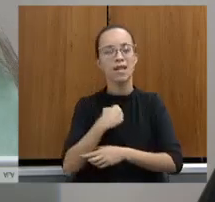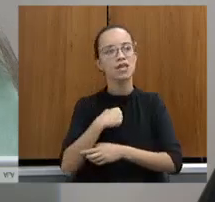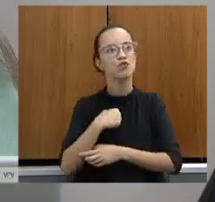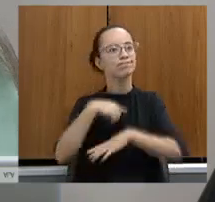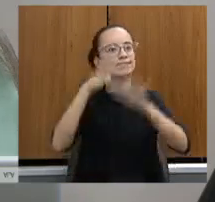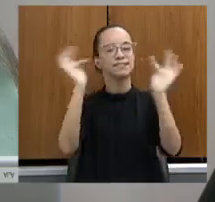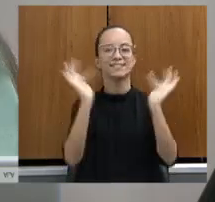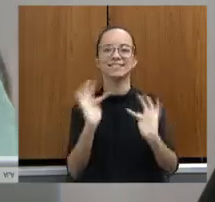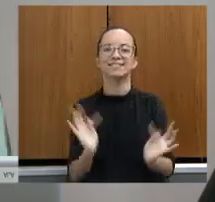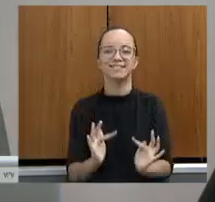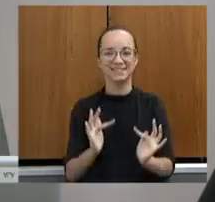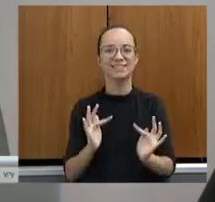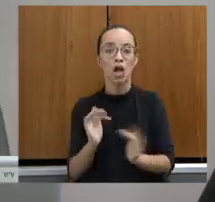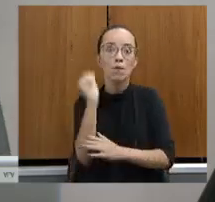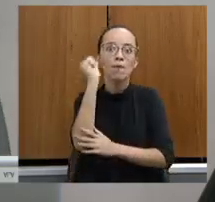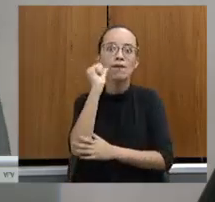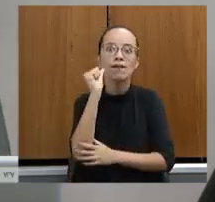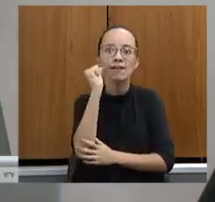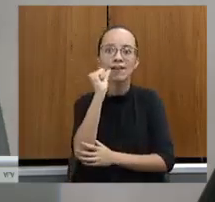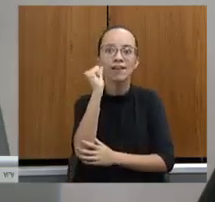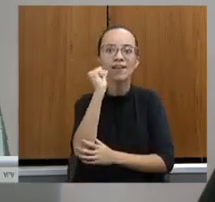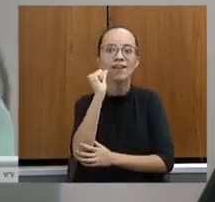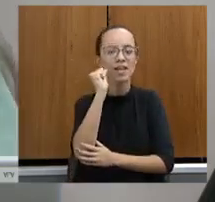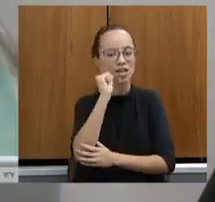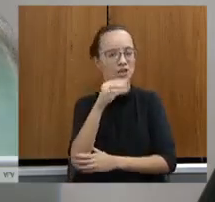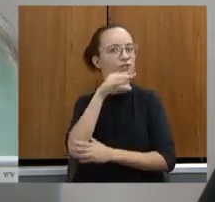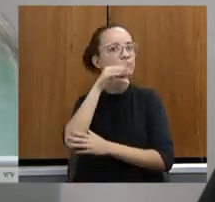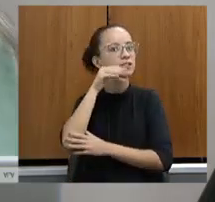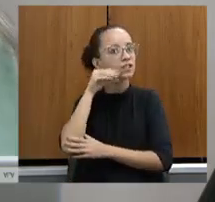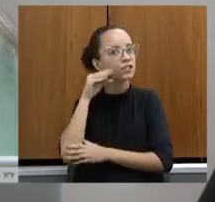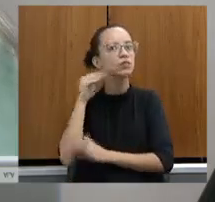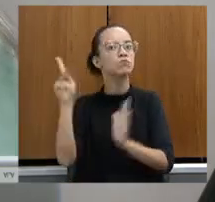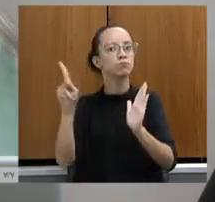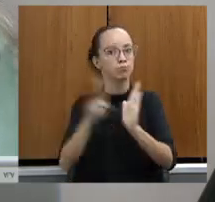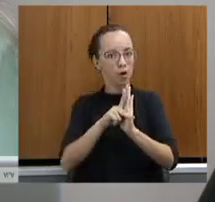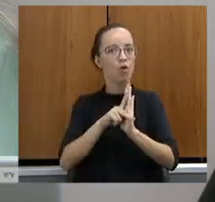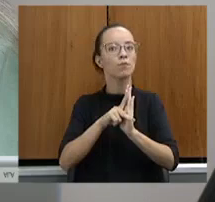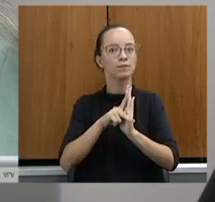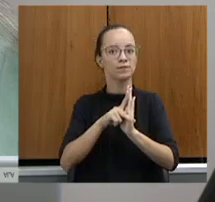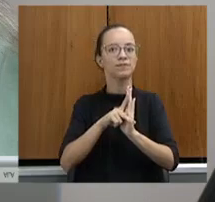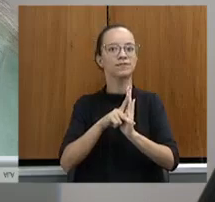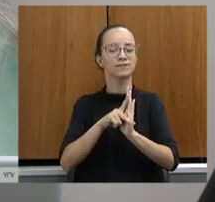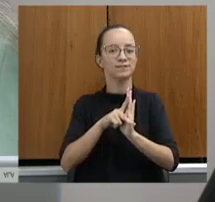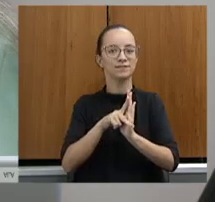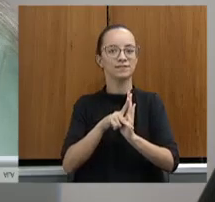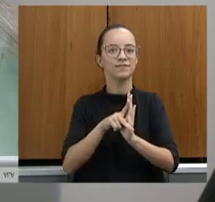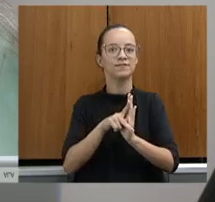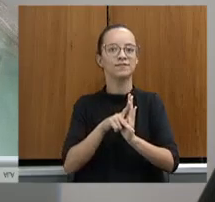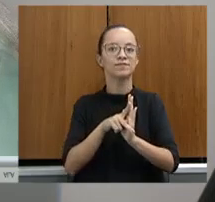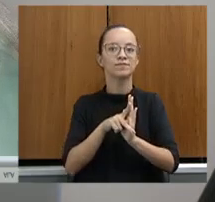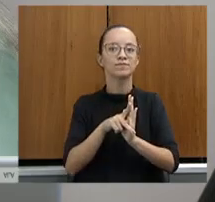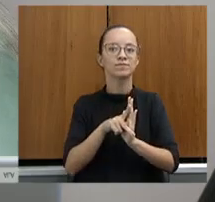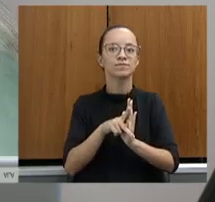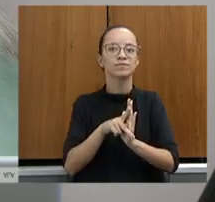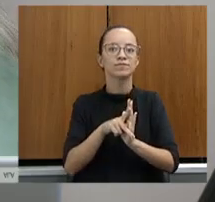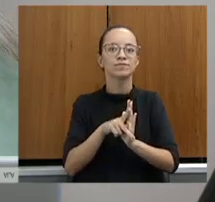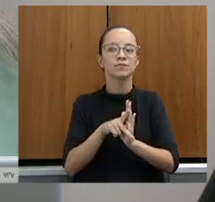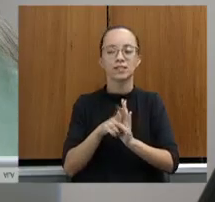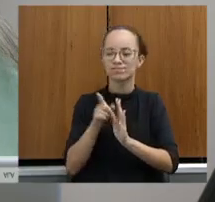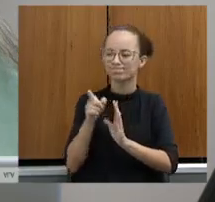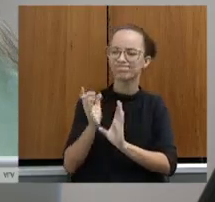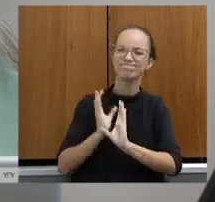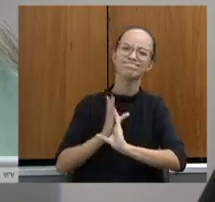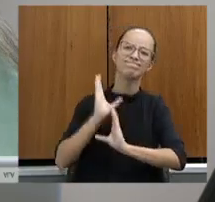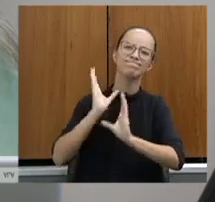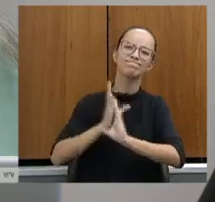feliz de ter uma mulher servidora de carreira e que tanto nos orientou